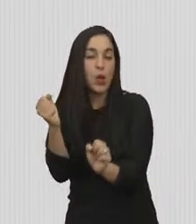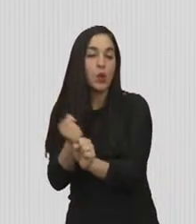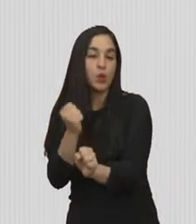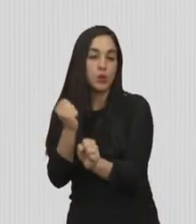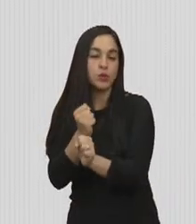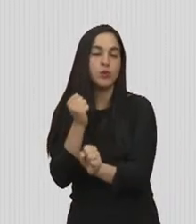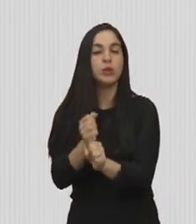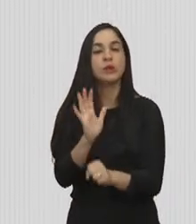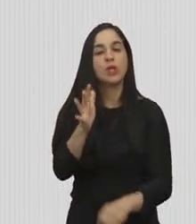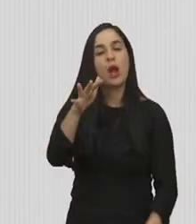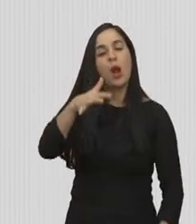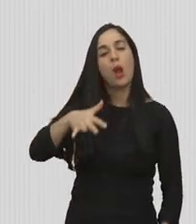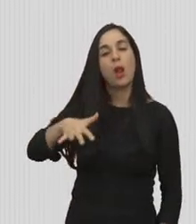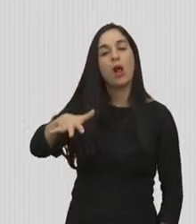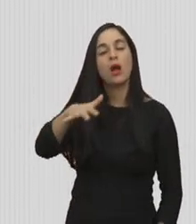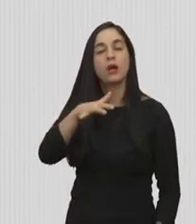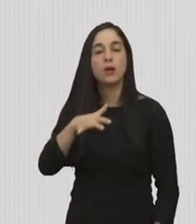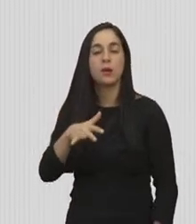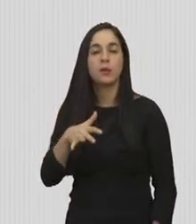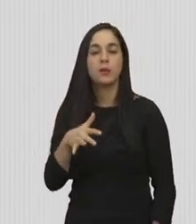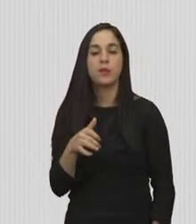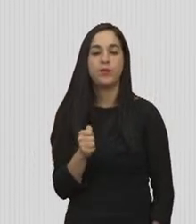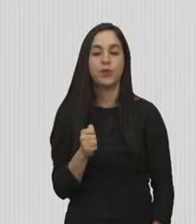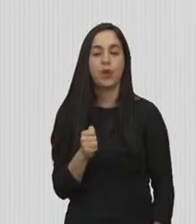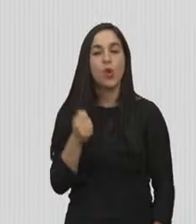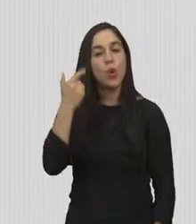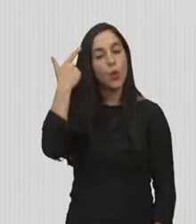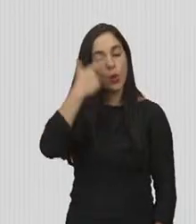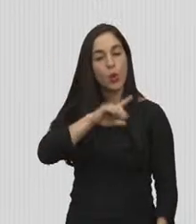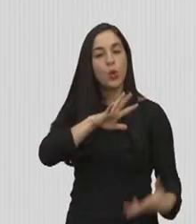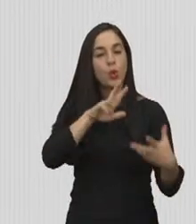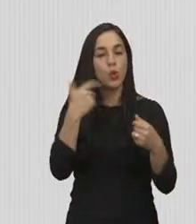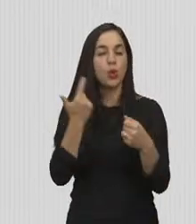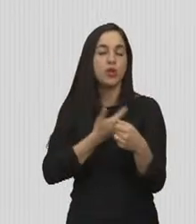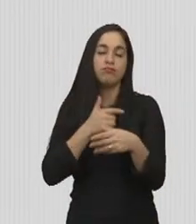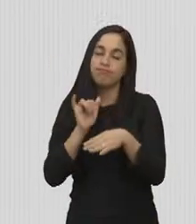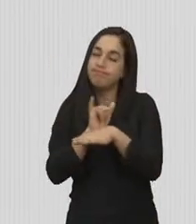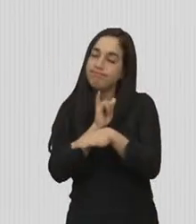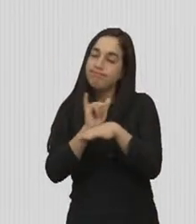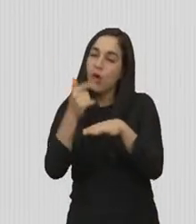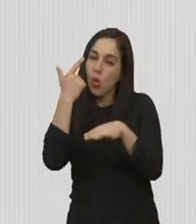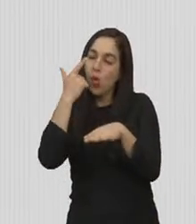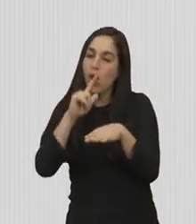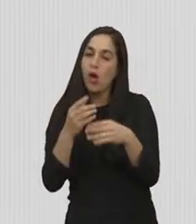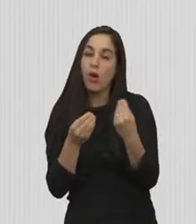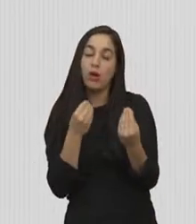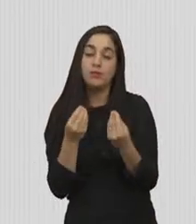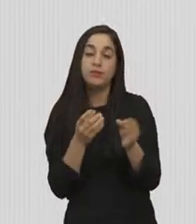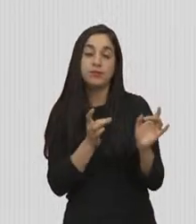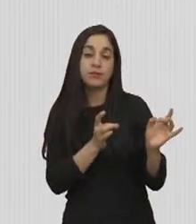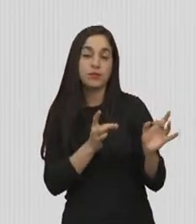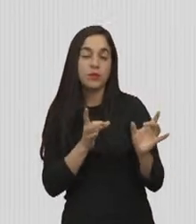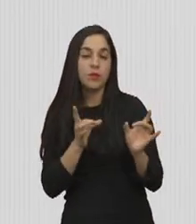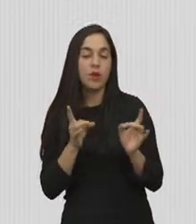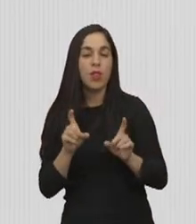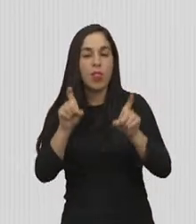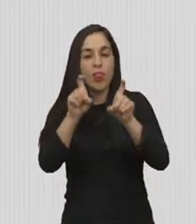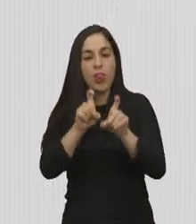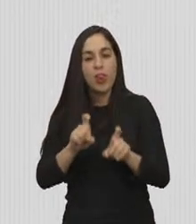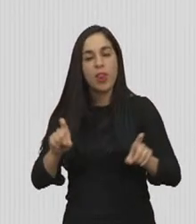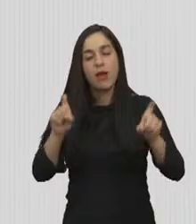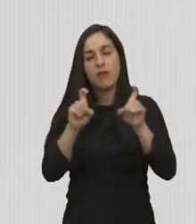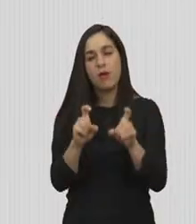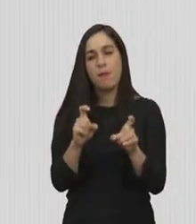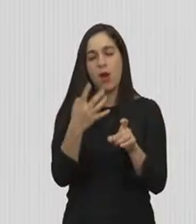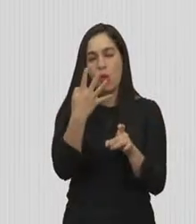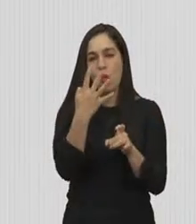para conseguir exercer tudo que a gente precisa, Um técnico em informática passou de 4 anos para ser